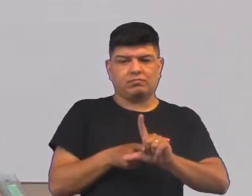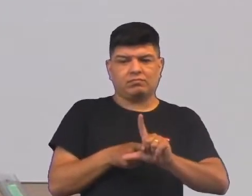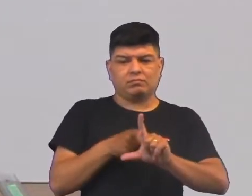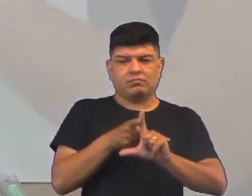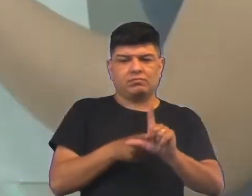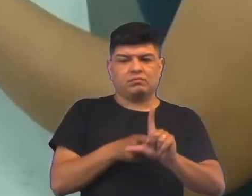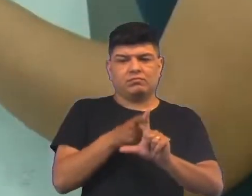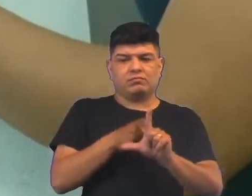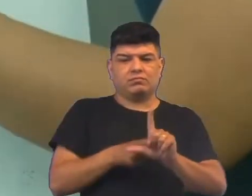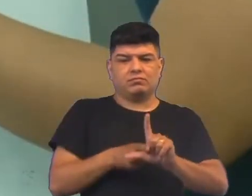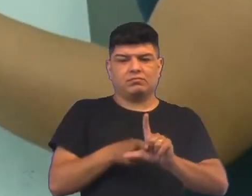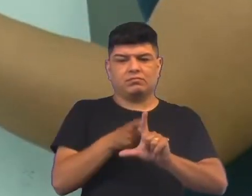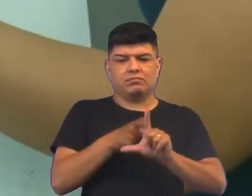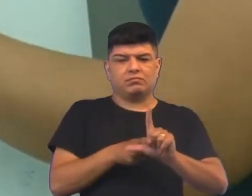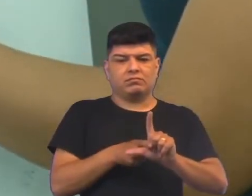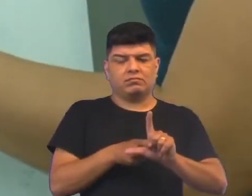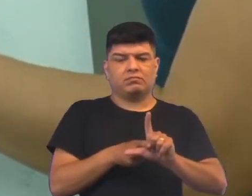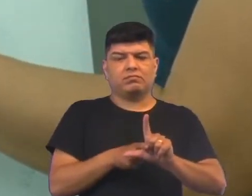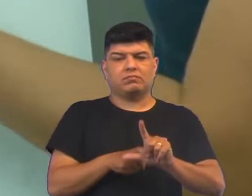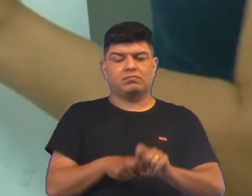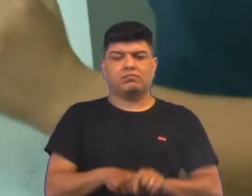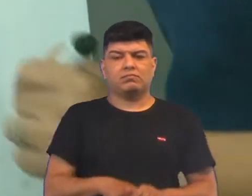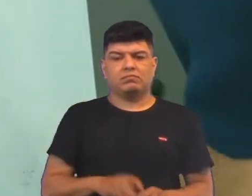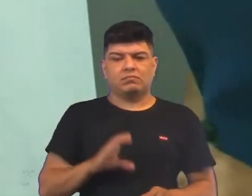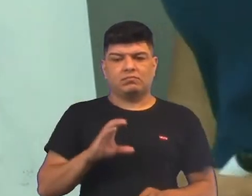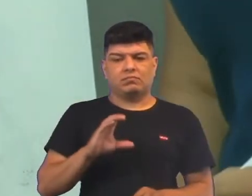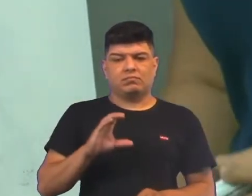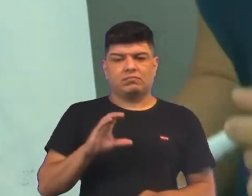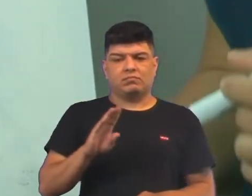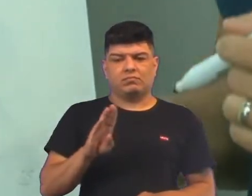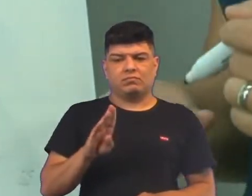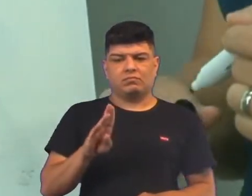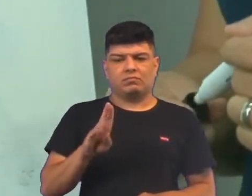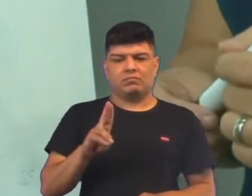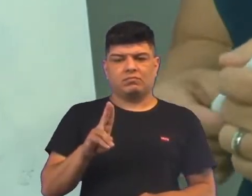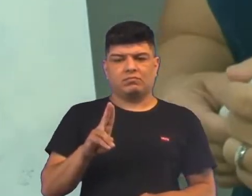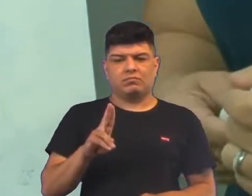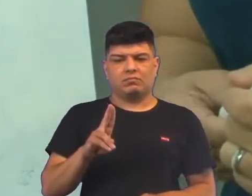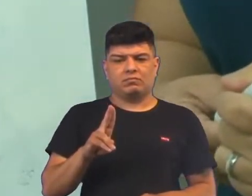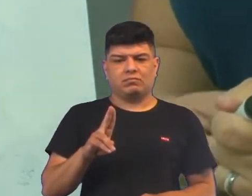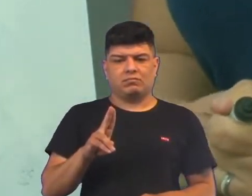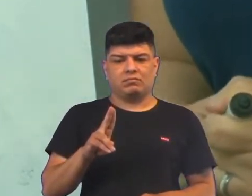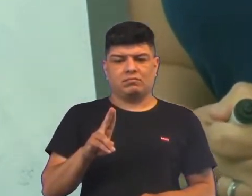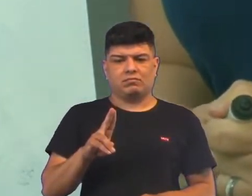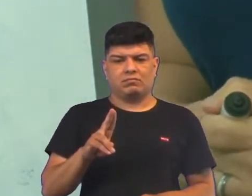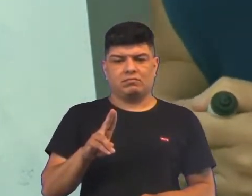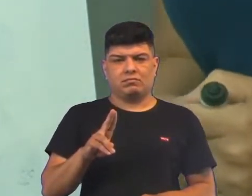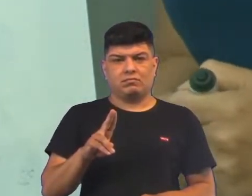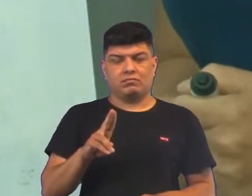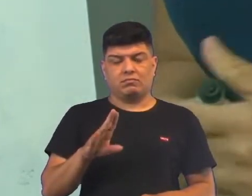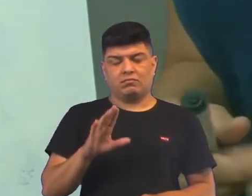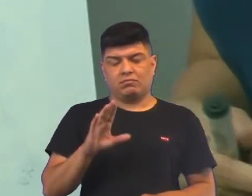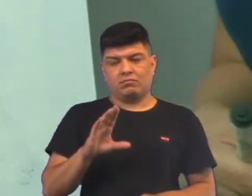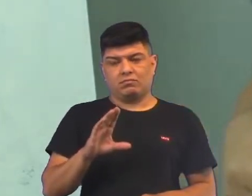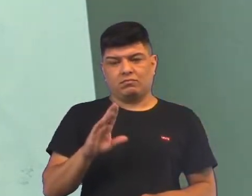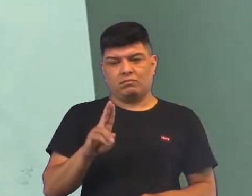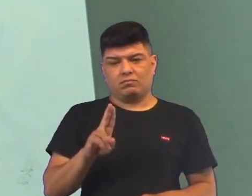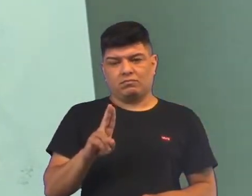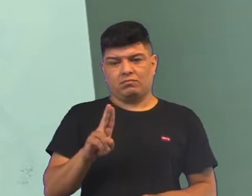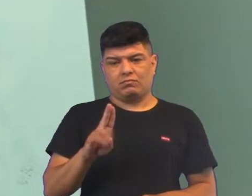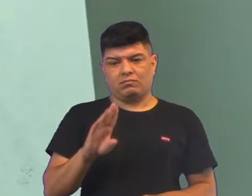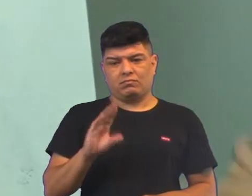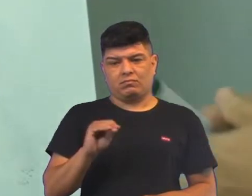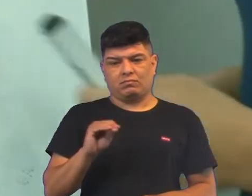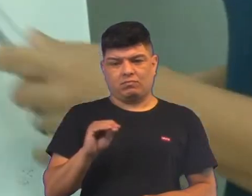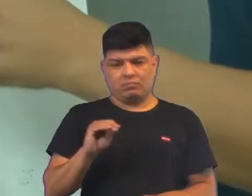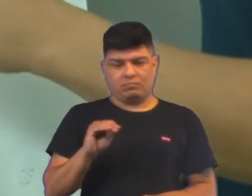Por exemplo, a forma do cubo. Vou pegar um cubo e colocar aí, ó. Eu estou tendo quantas retas aí? Se você